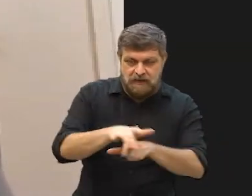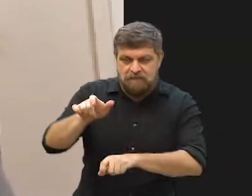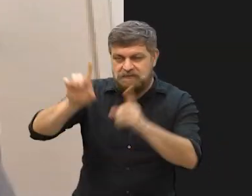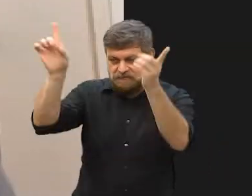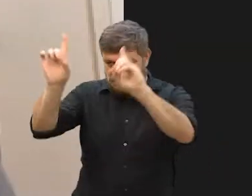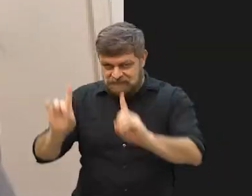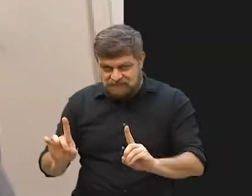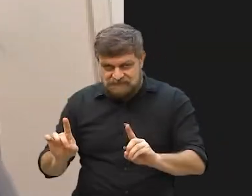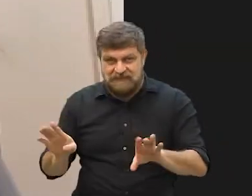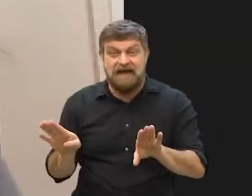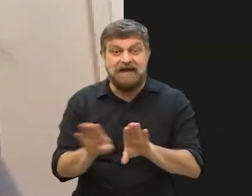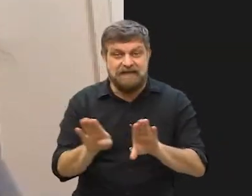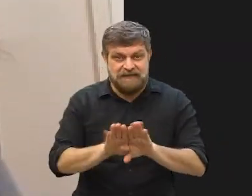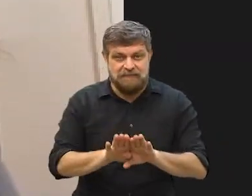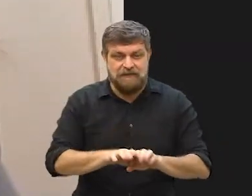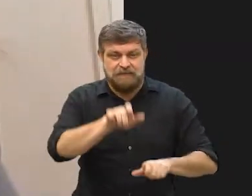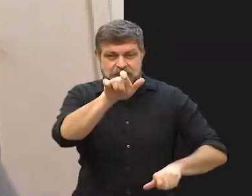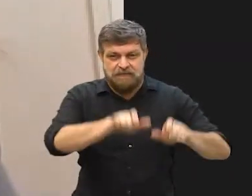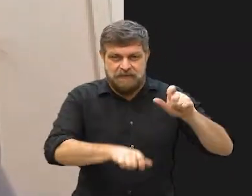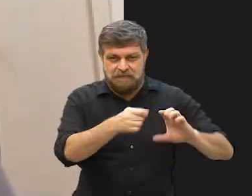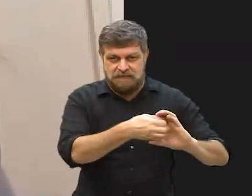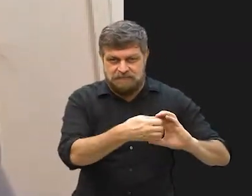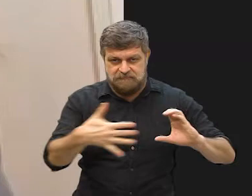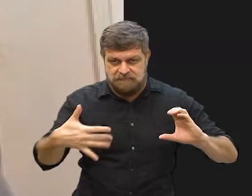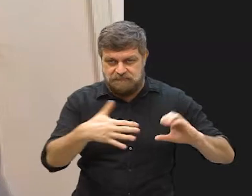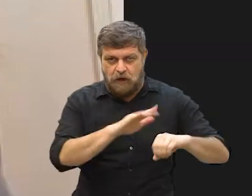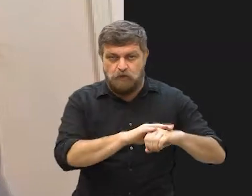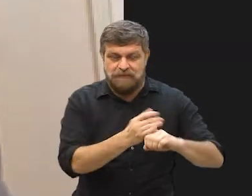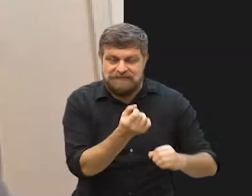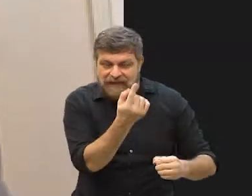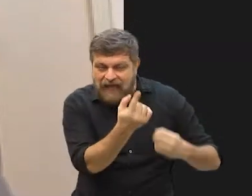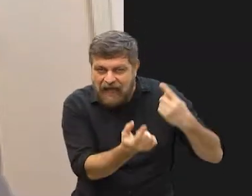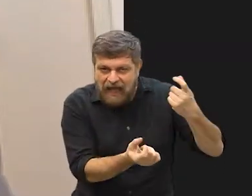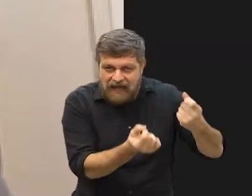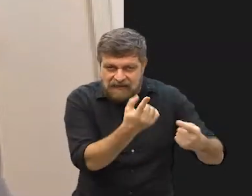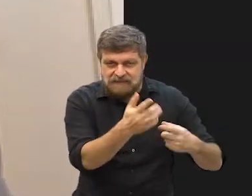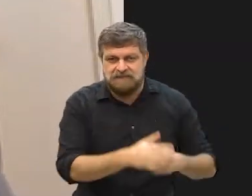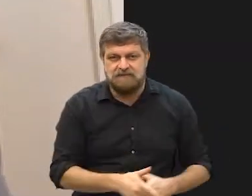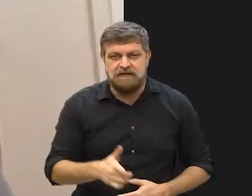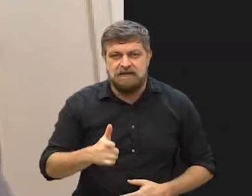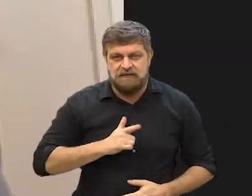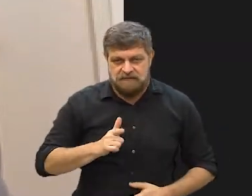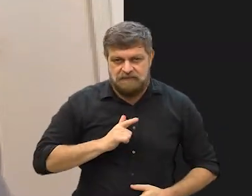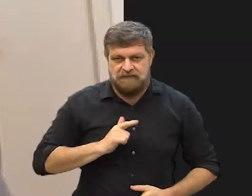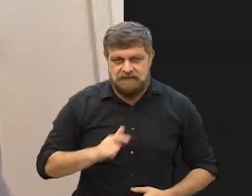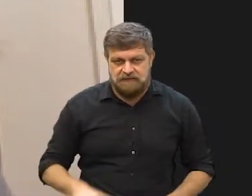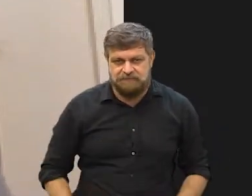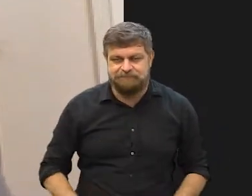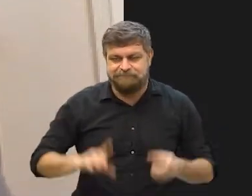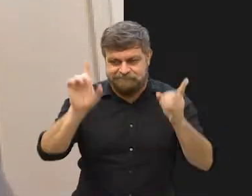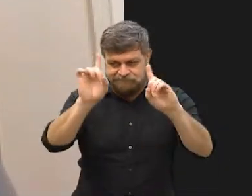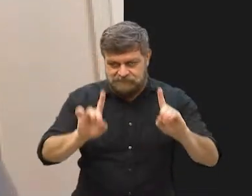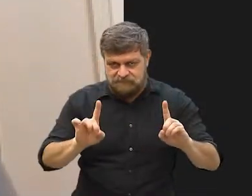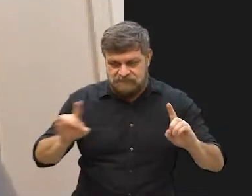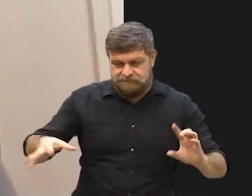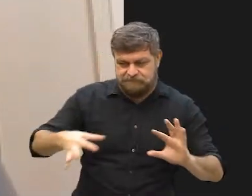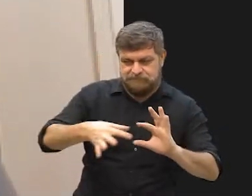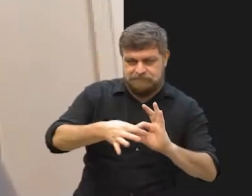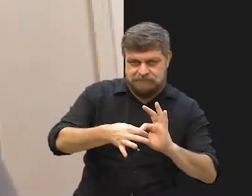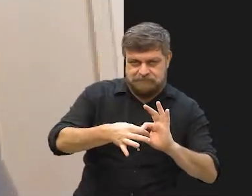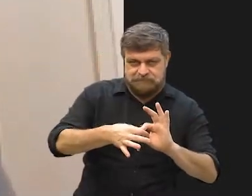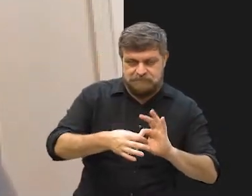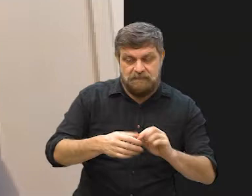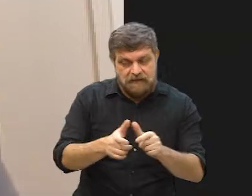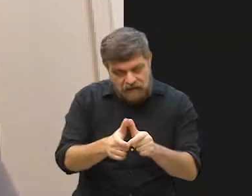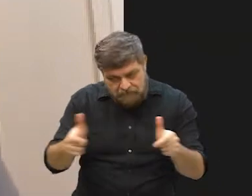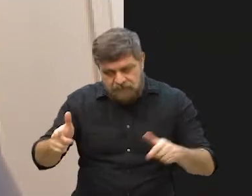deficiência e também das pessoas com doença rara. Alguns casos têm sequelas, né, de deficiência, nem todo mundo, mas